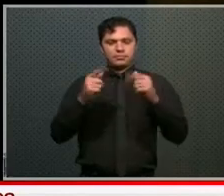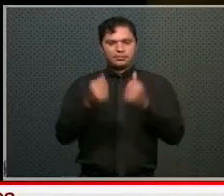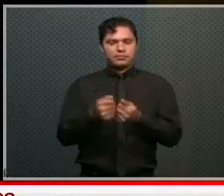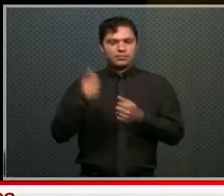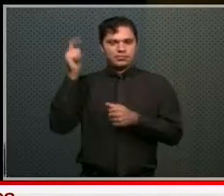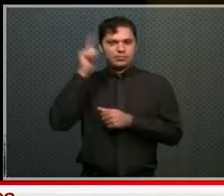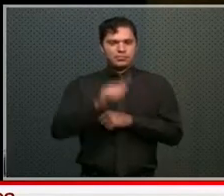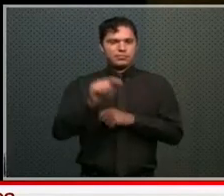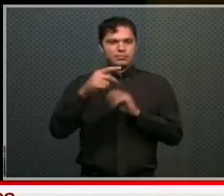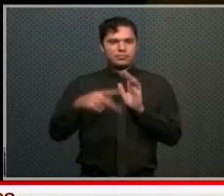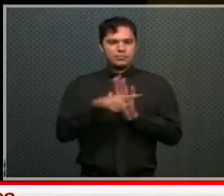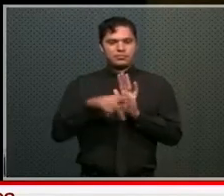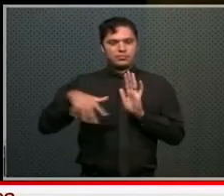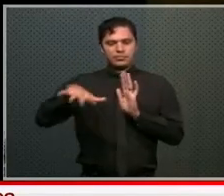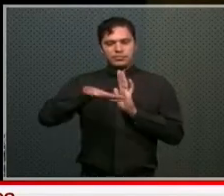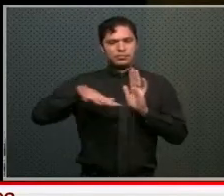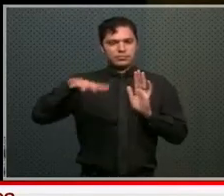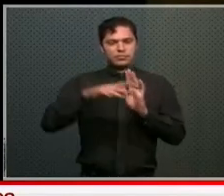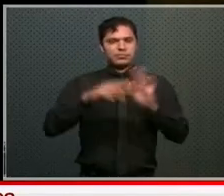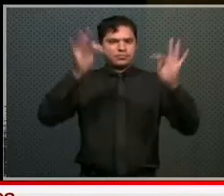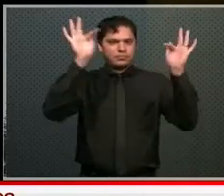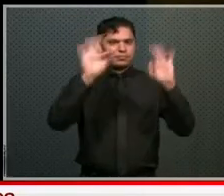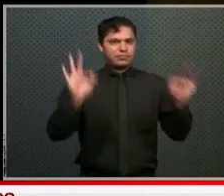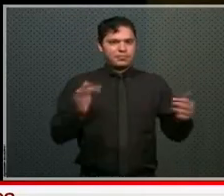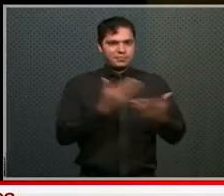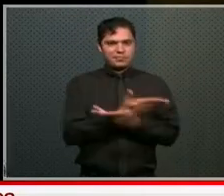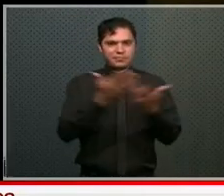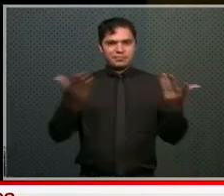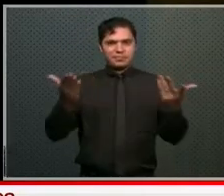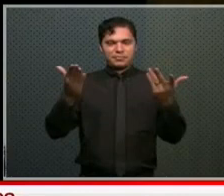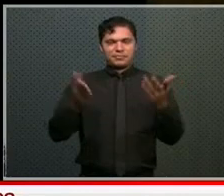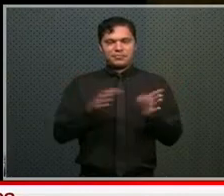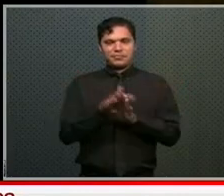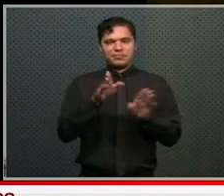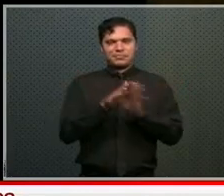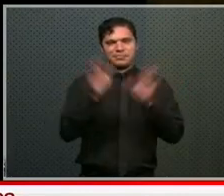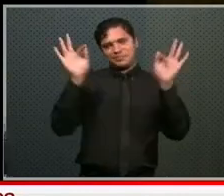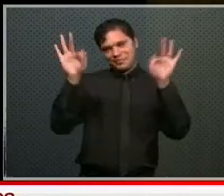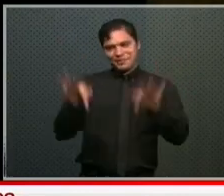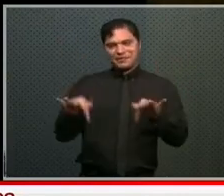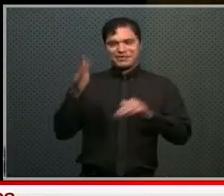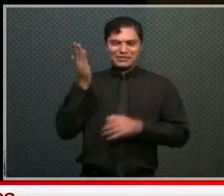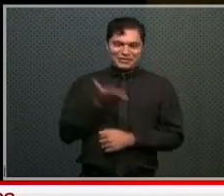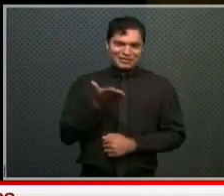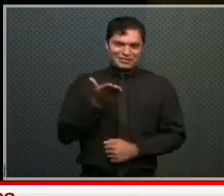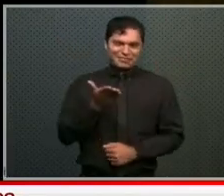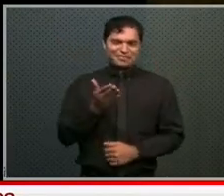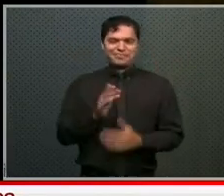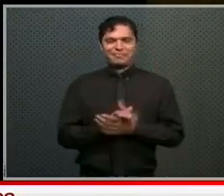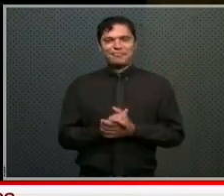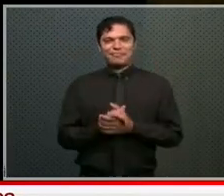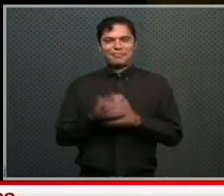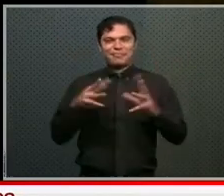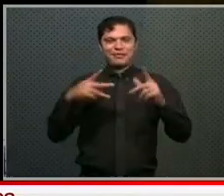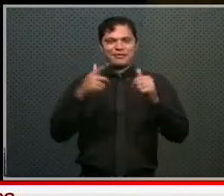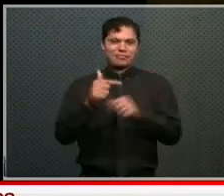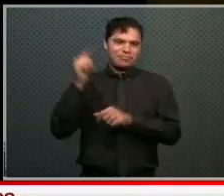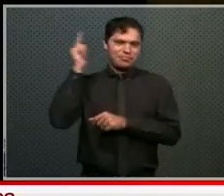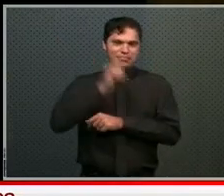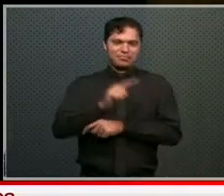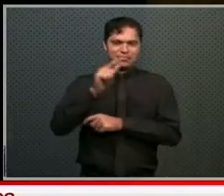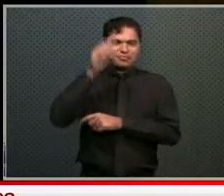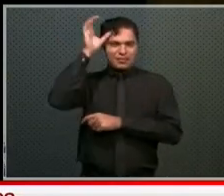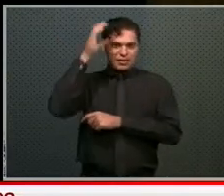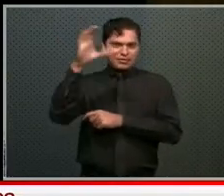e para a felicidade de vocês eu já encaminho para o final em todas essas conquistas científicas e